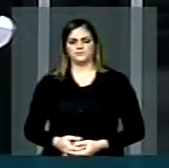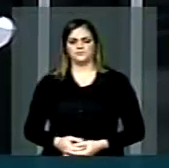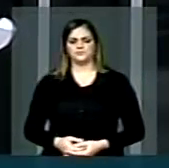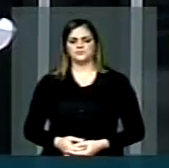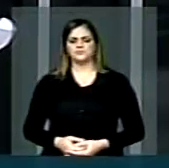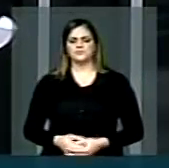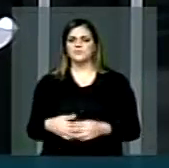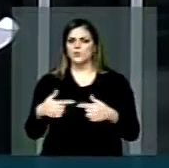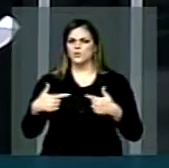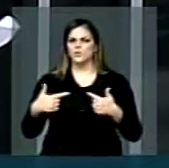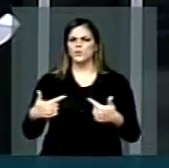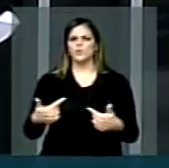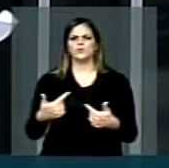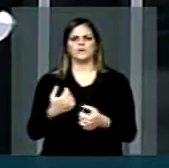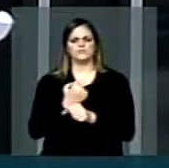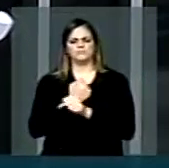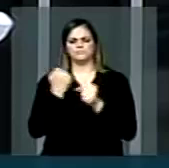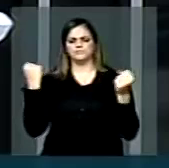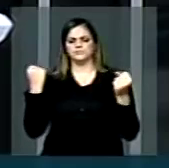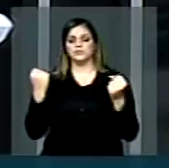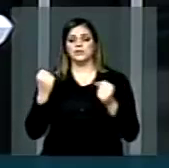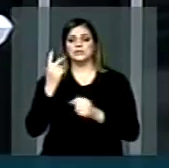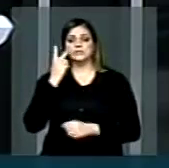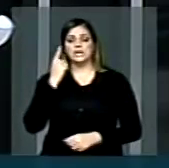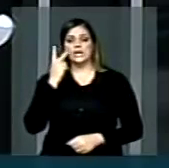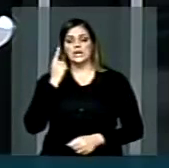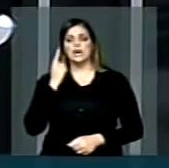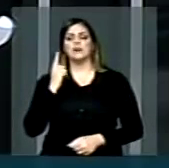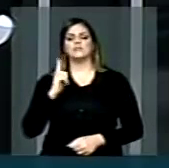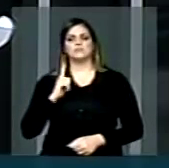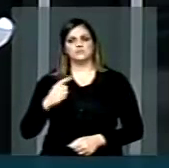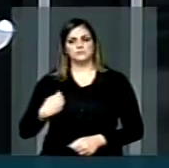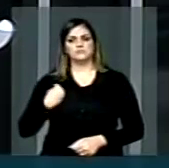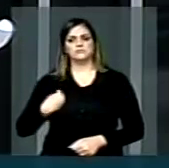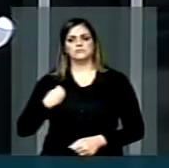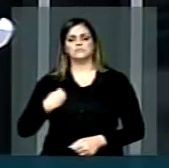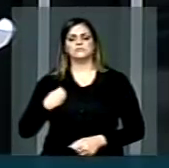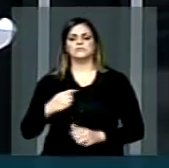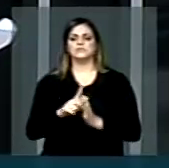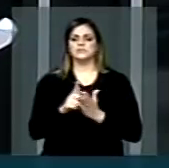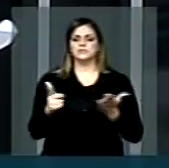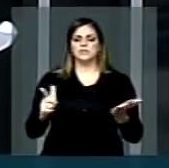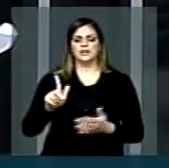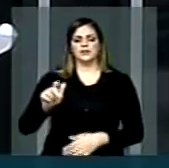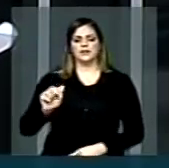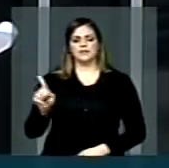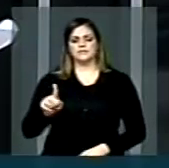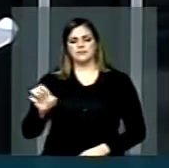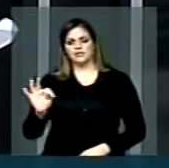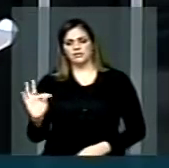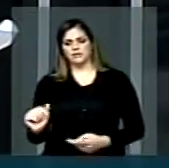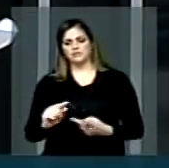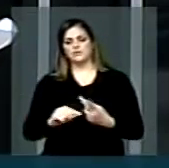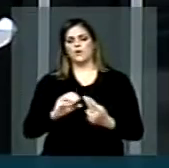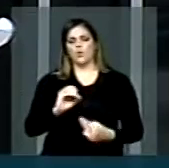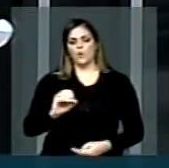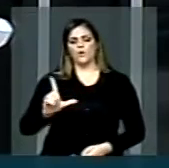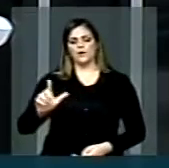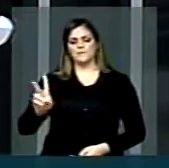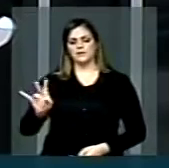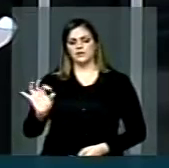A luta abolicionista no Ceará também contou com a colaboração da imprensa, como os jornais Gazeta do Norte e O Libertador. Em 1º de